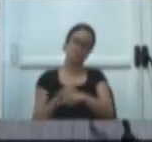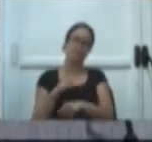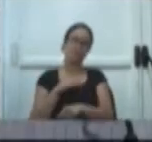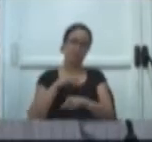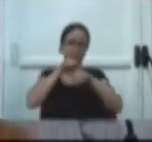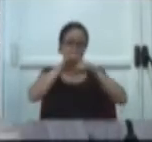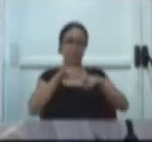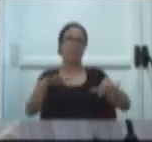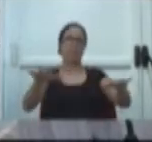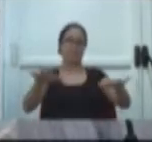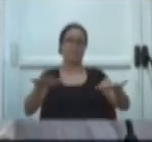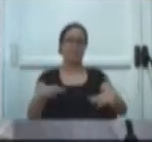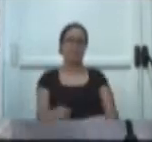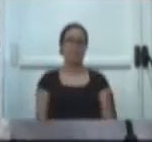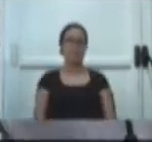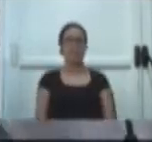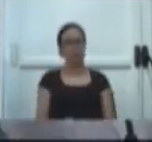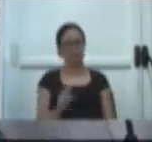Muito obrigado.